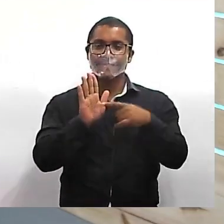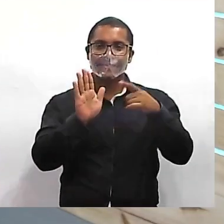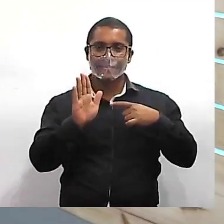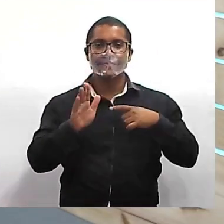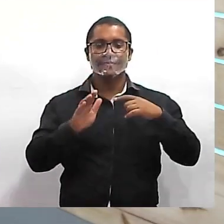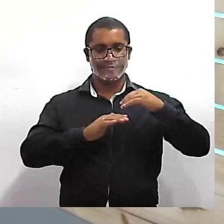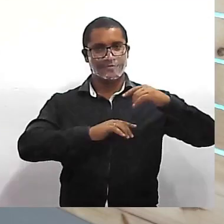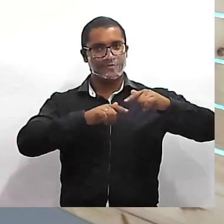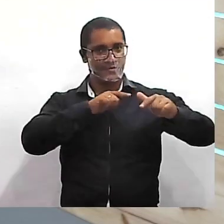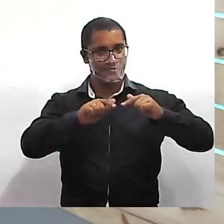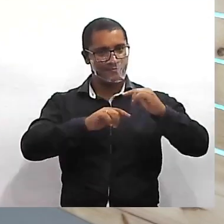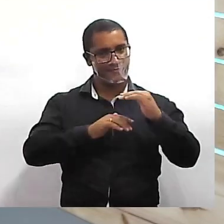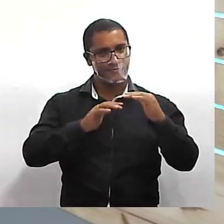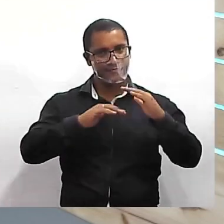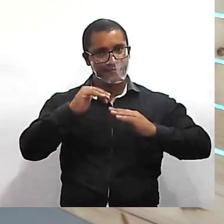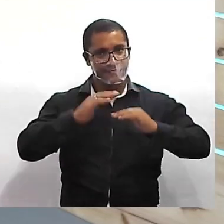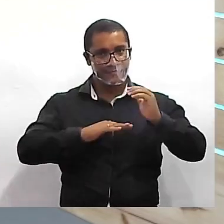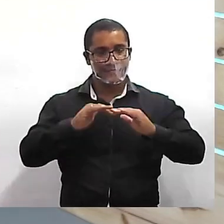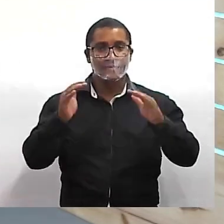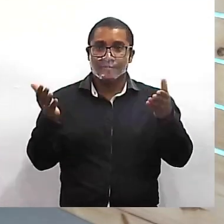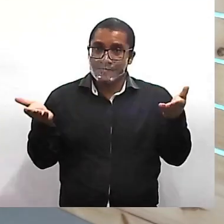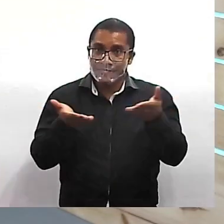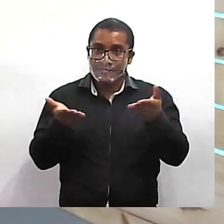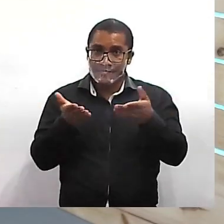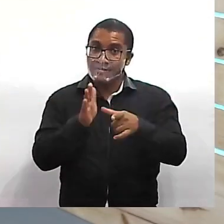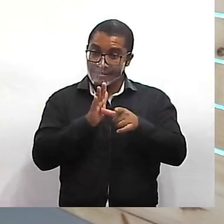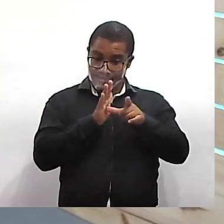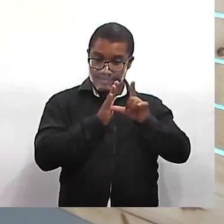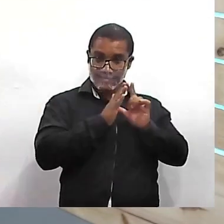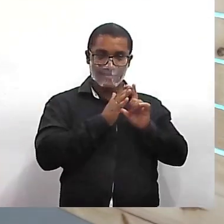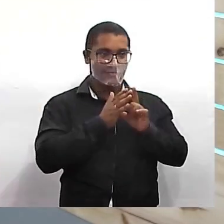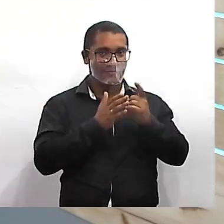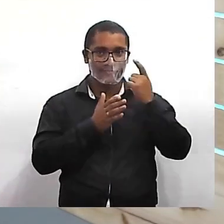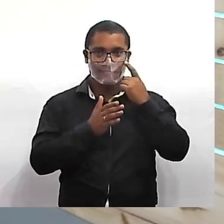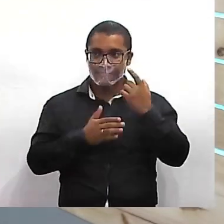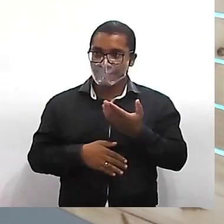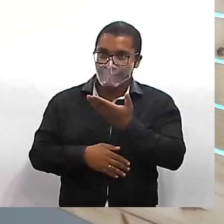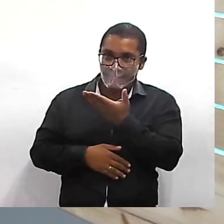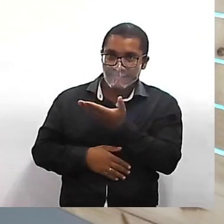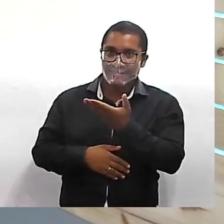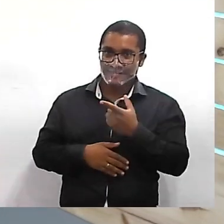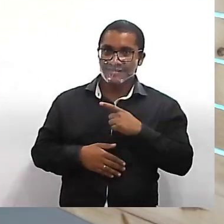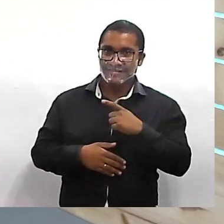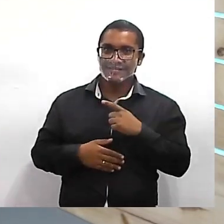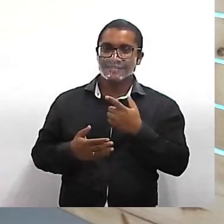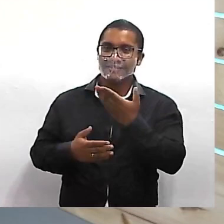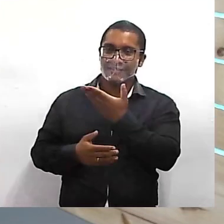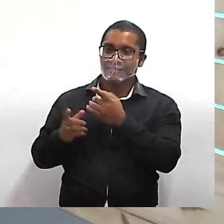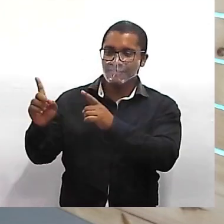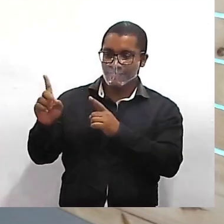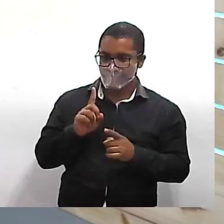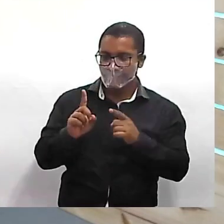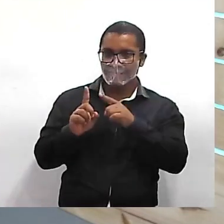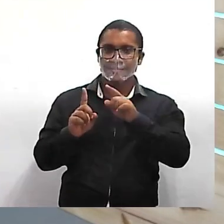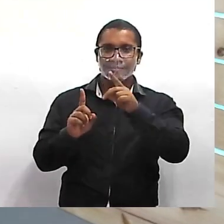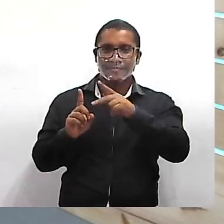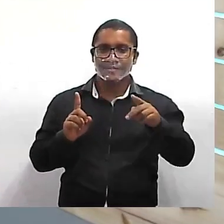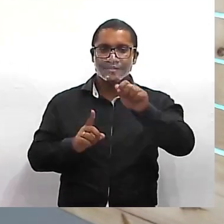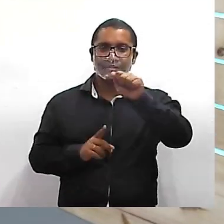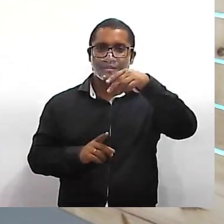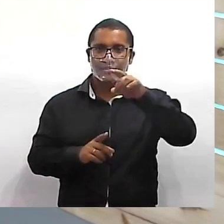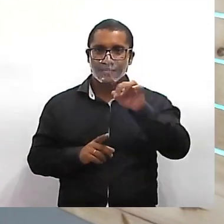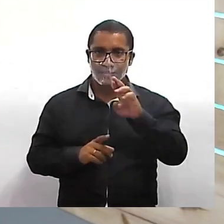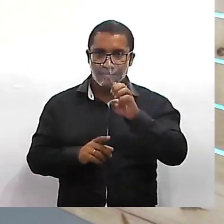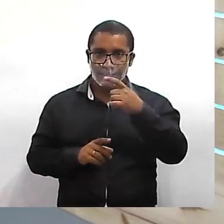Mas antes de adentrar literalmente no assunto, eu vou apresentar o nosso convidado, o professor André Paz,